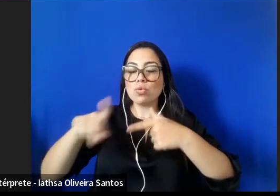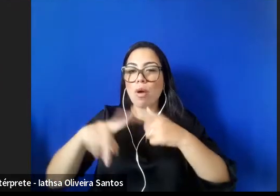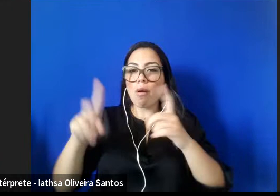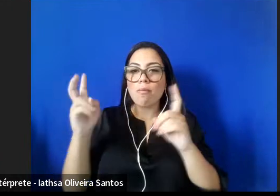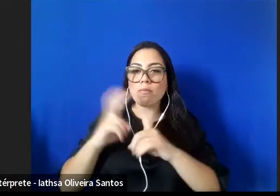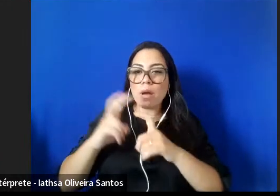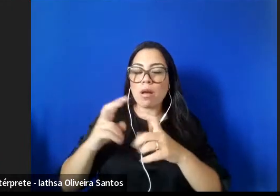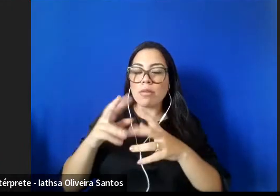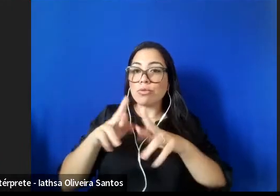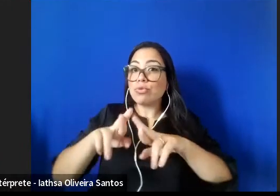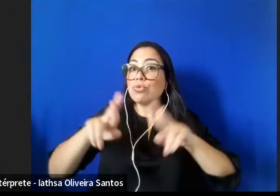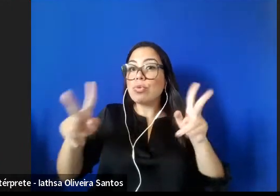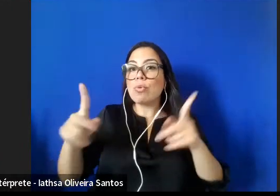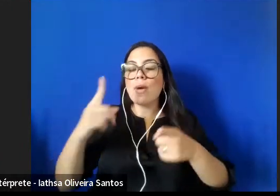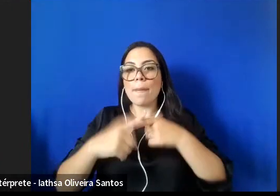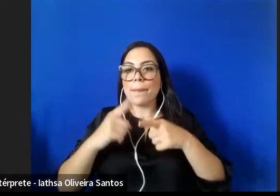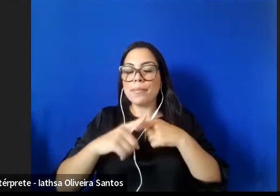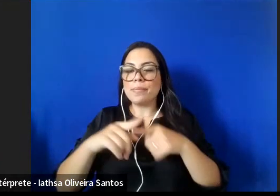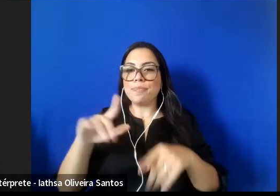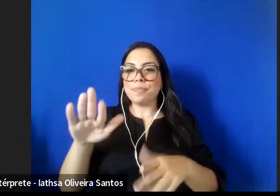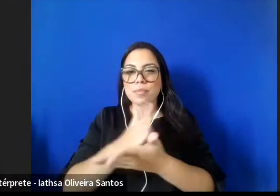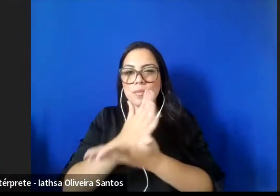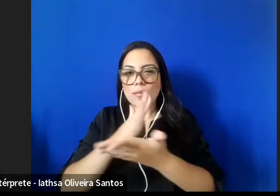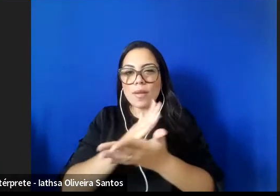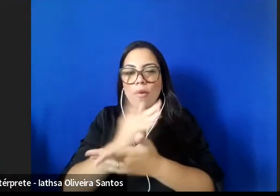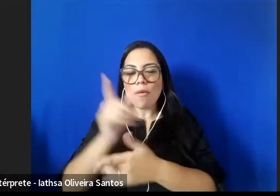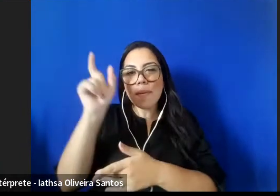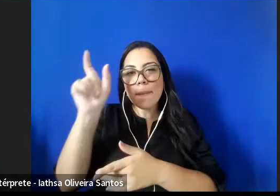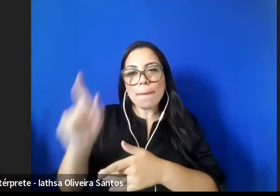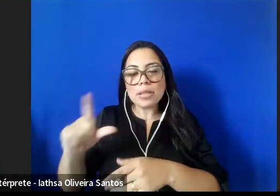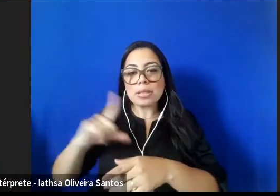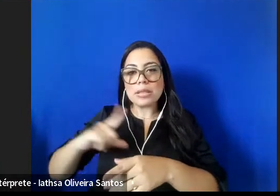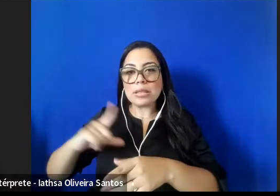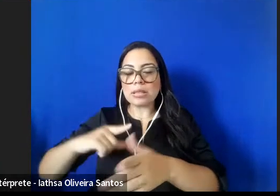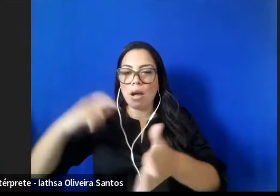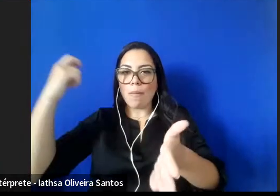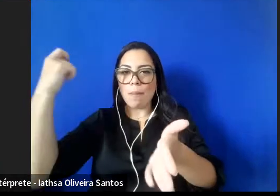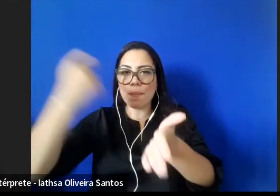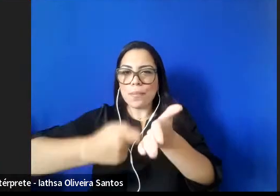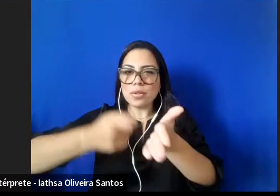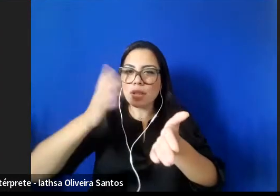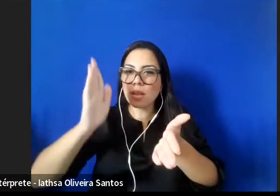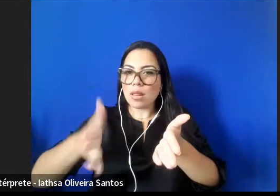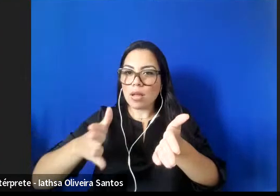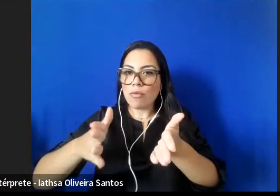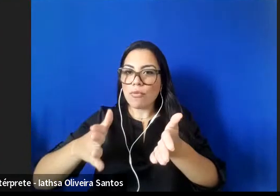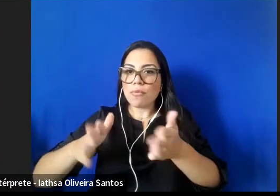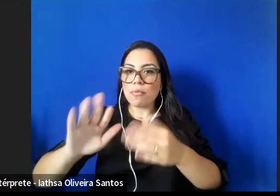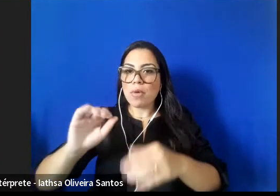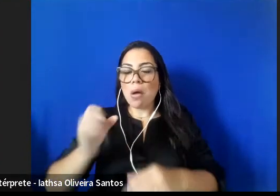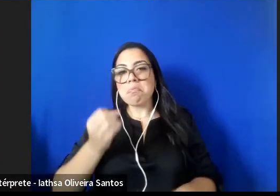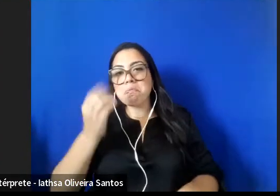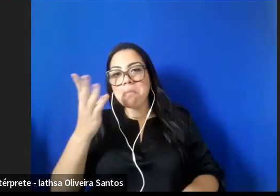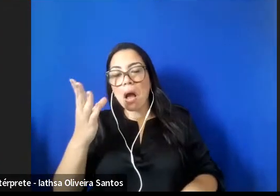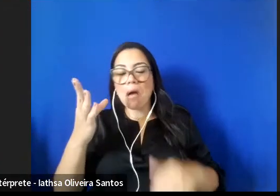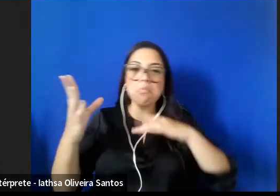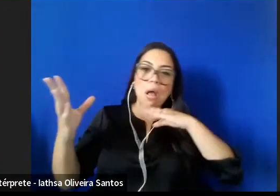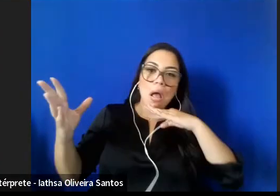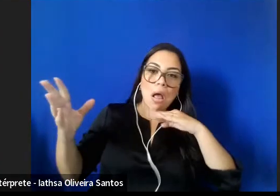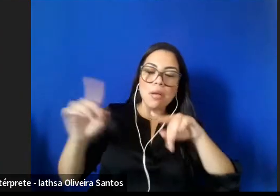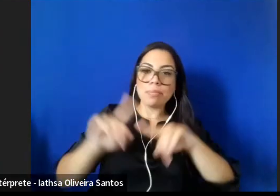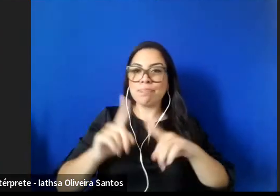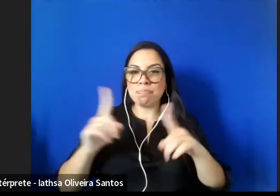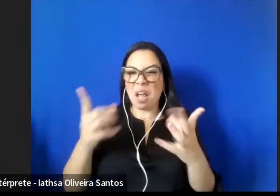das vezes a parte tem a sentença prolatada, favorável ou desfavorável, mas ela não vai se